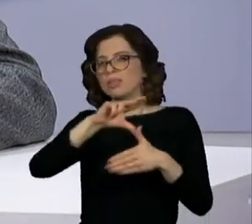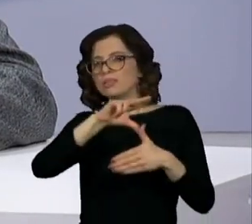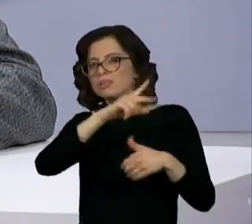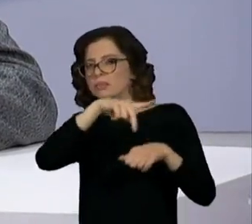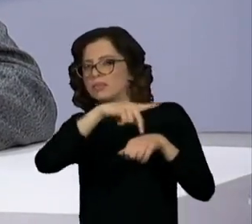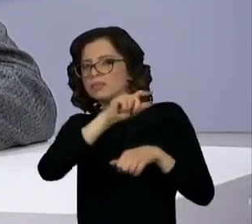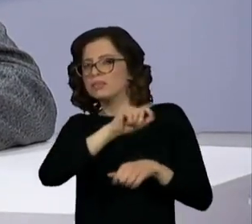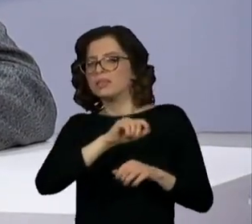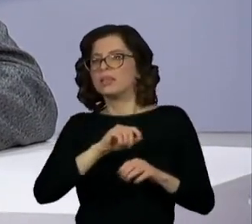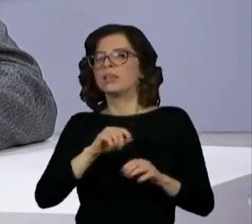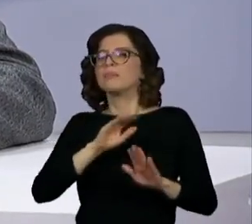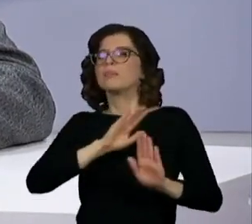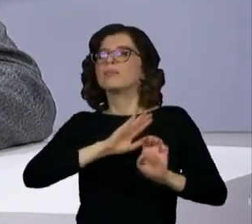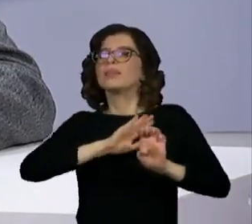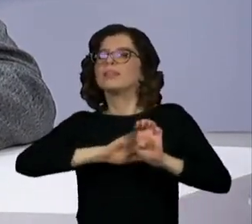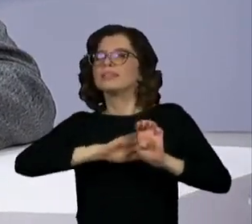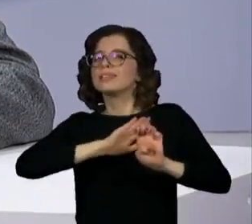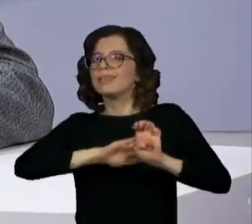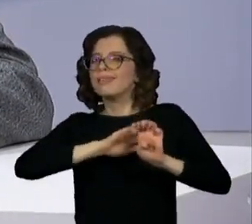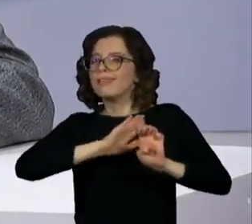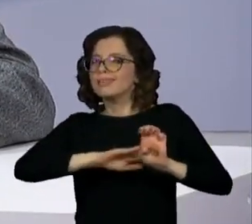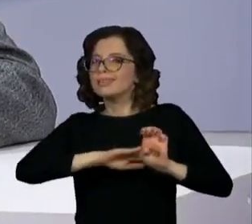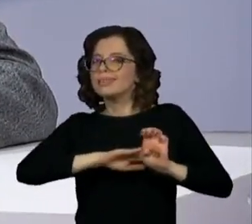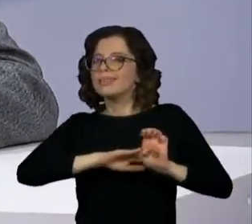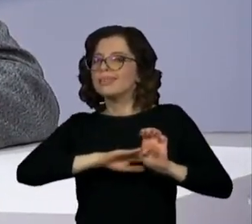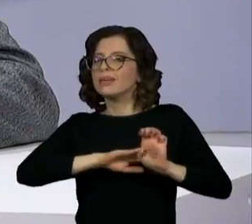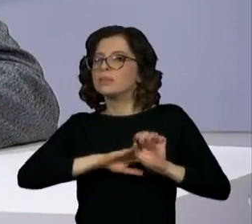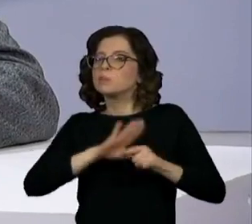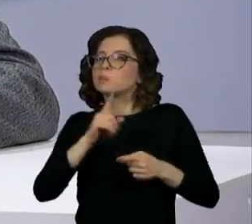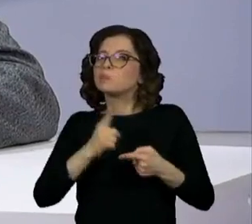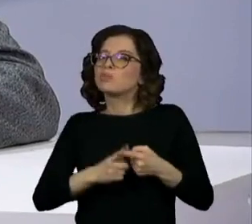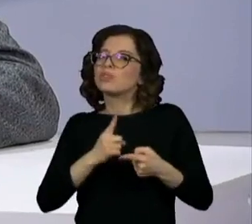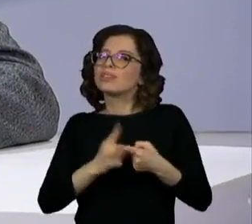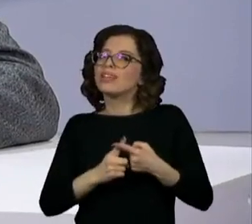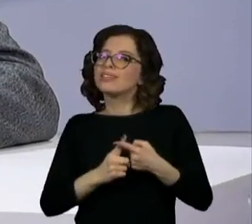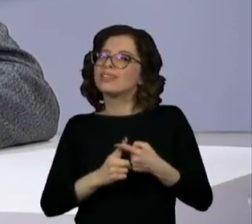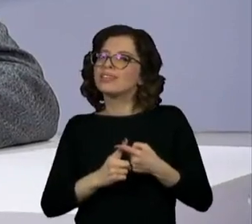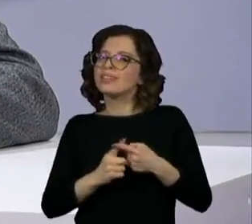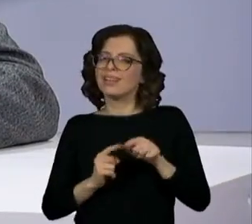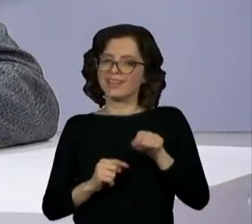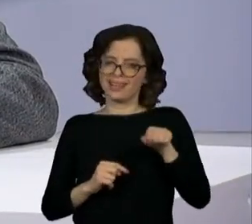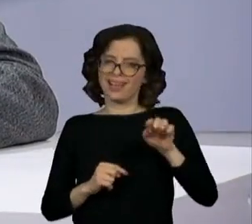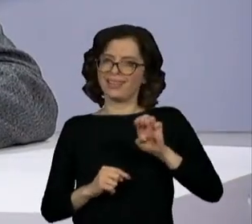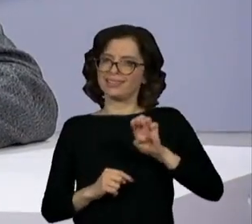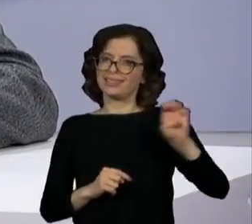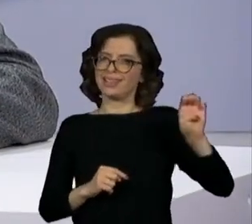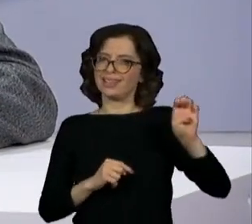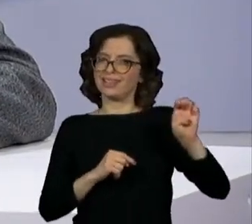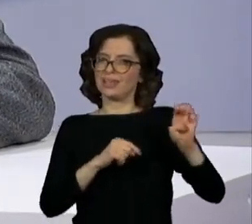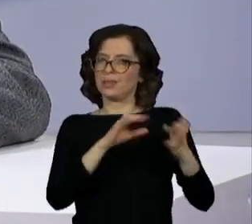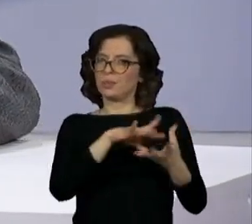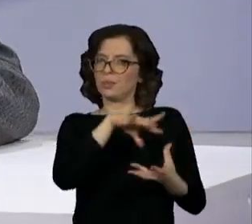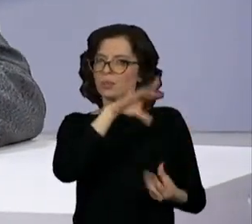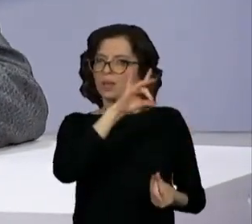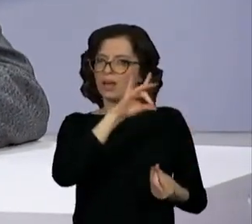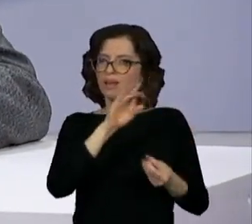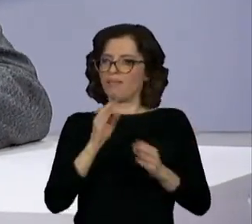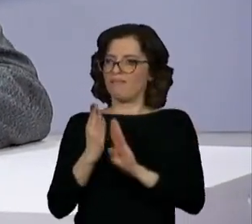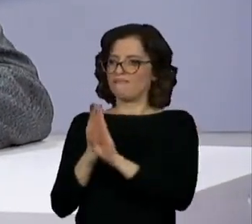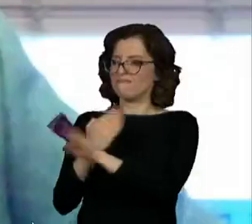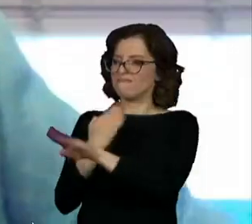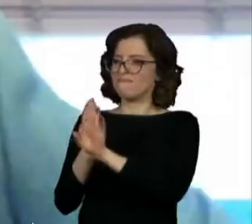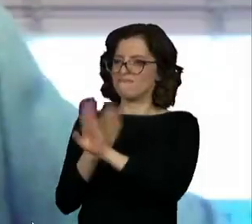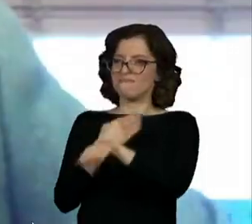Como que o senhor analisa esse fenômeno? Por que o senhor acha que é tão difícil a esquerda democrática romper com a esquerda não